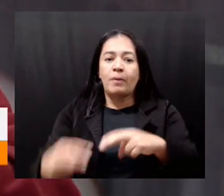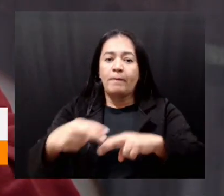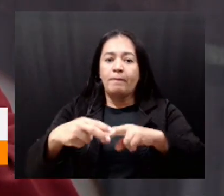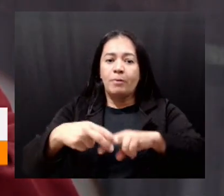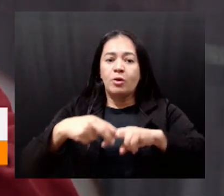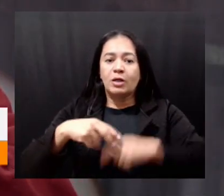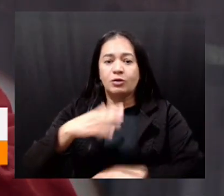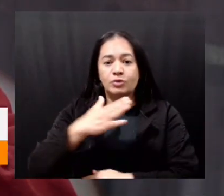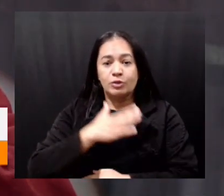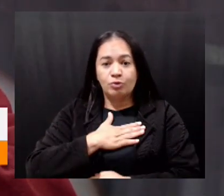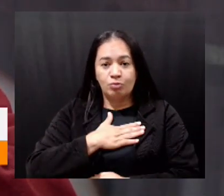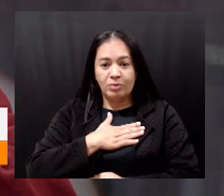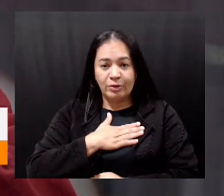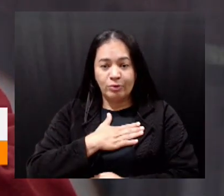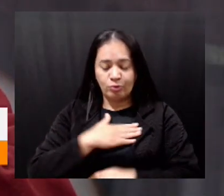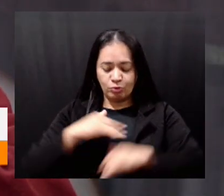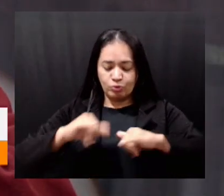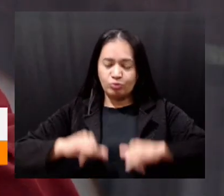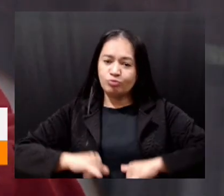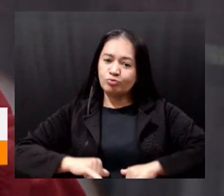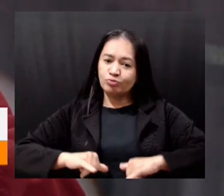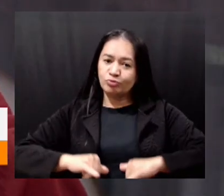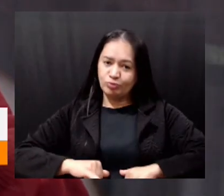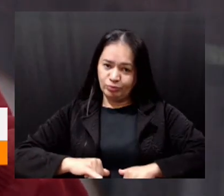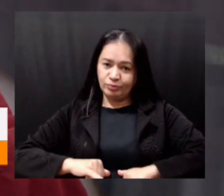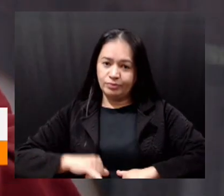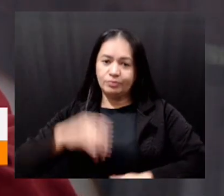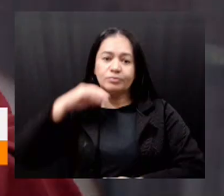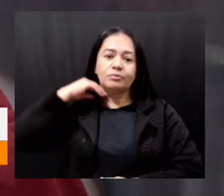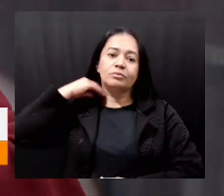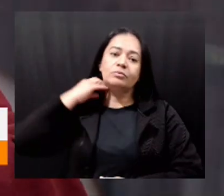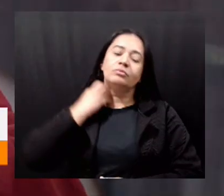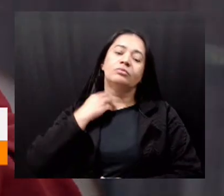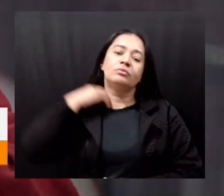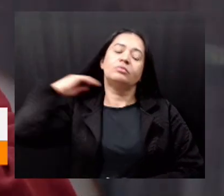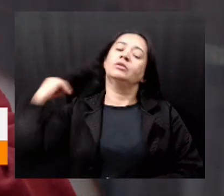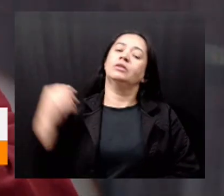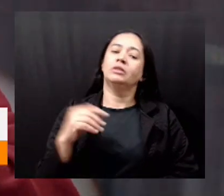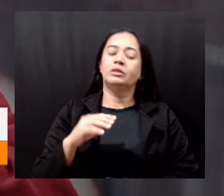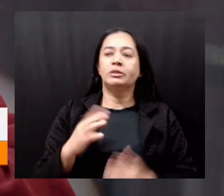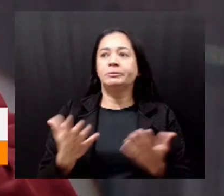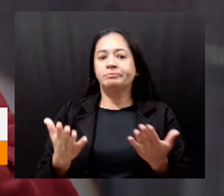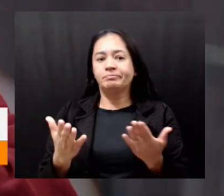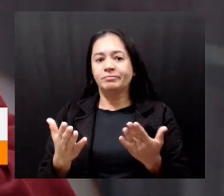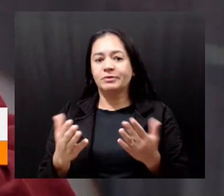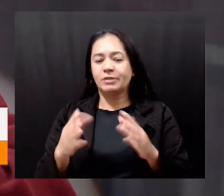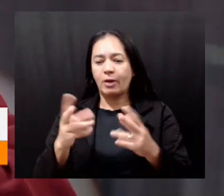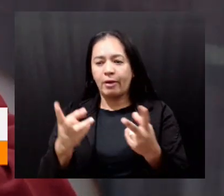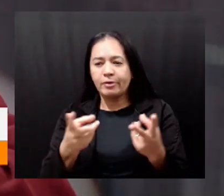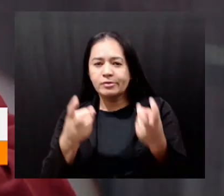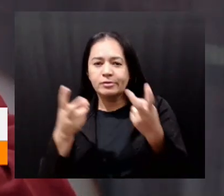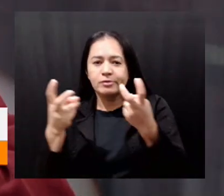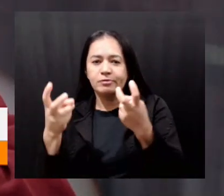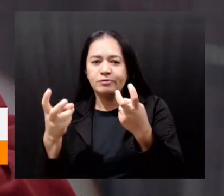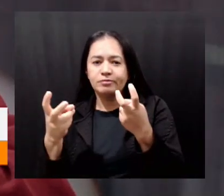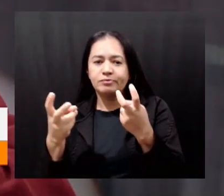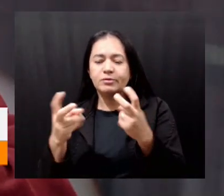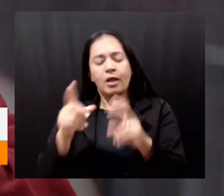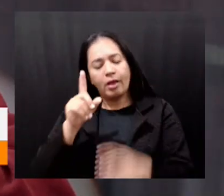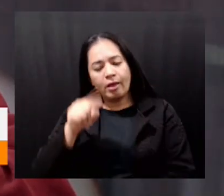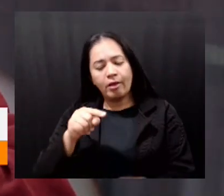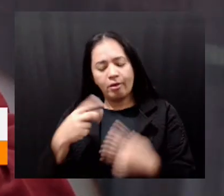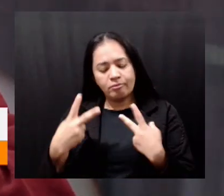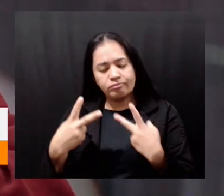que eu tenho em relação àquela questão, né? E vai balizar, né? Então, essa identificação, no fundo, é uma identificação